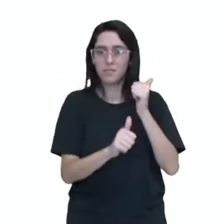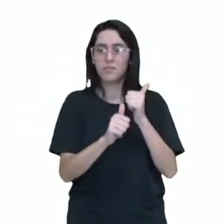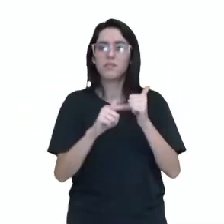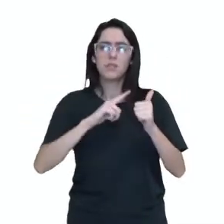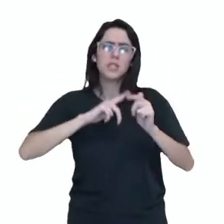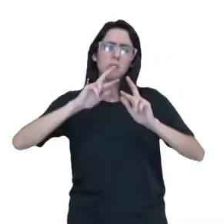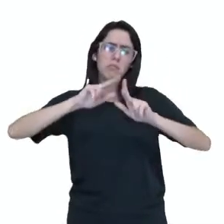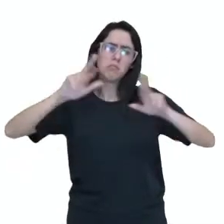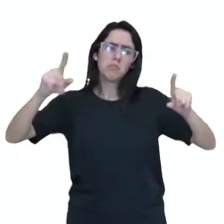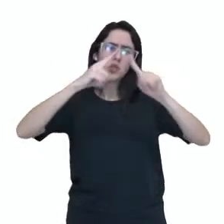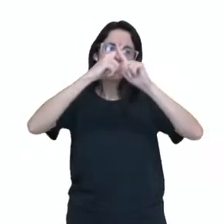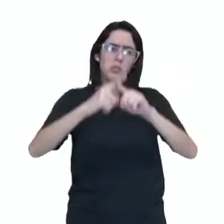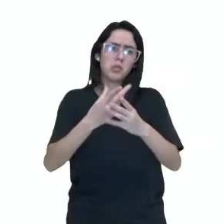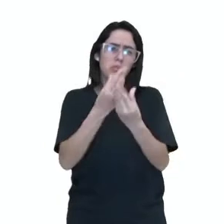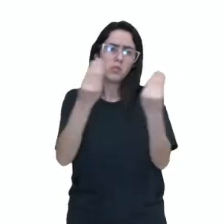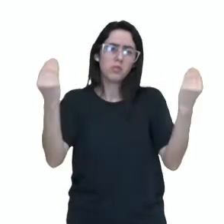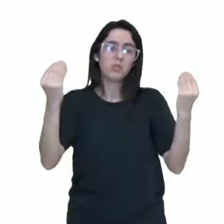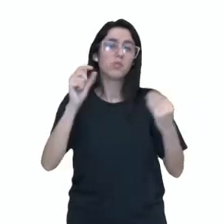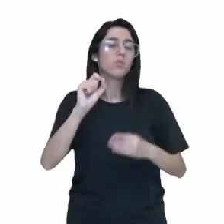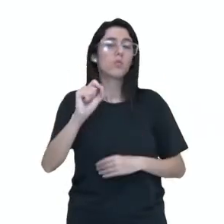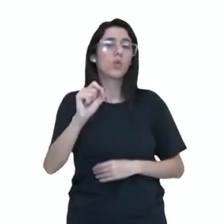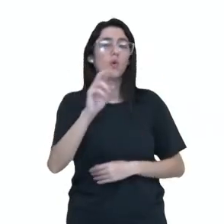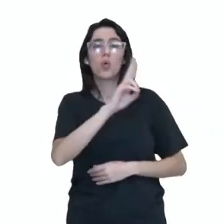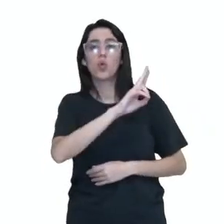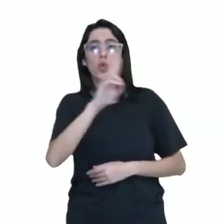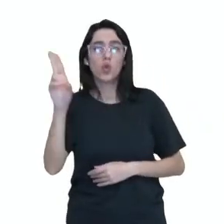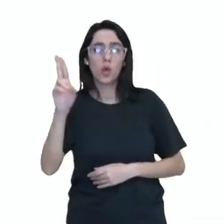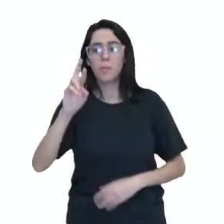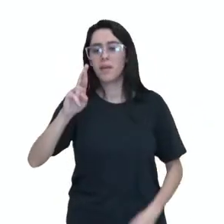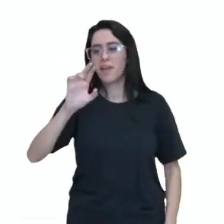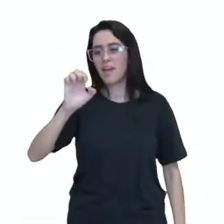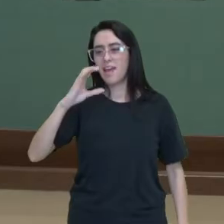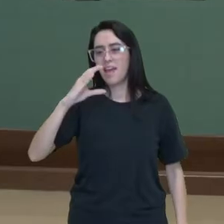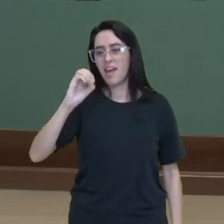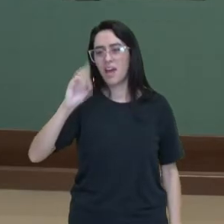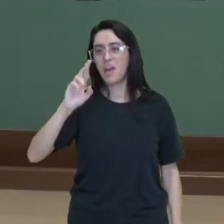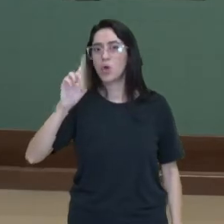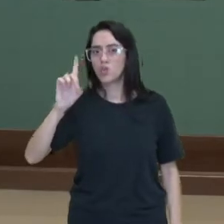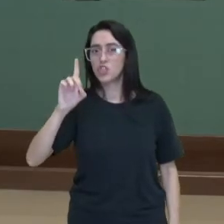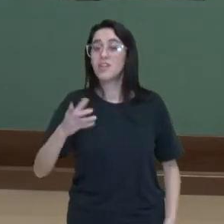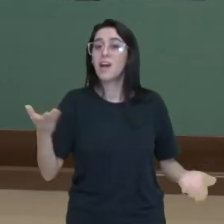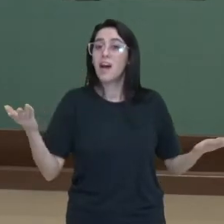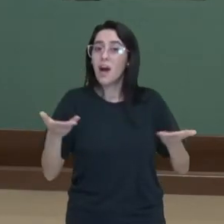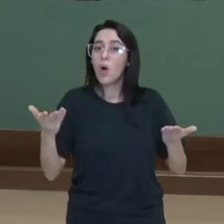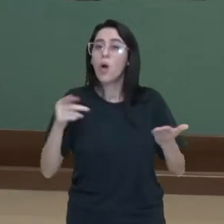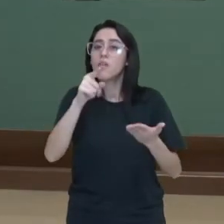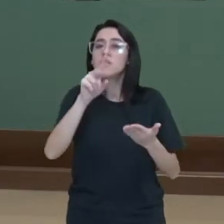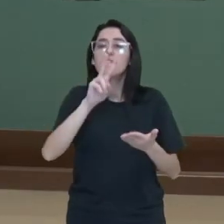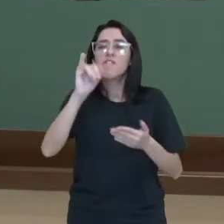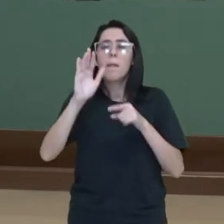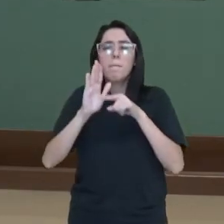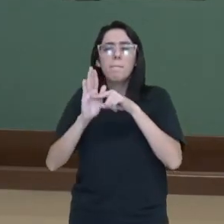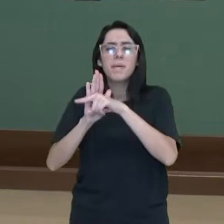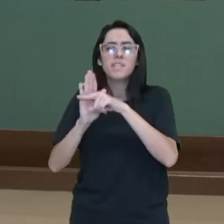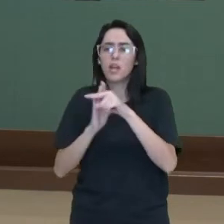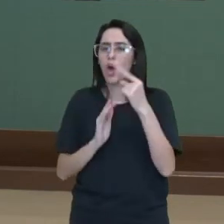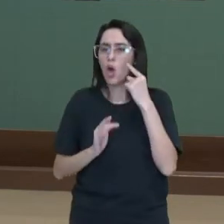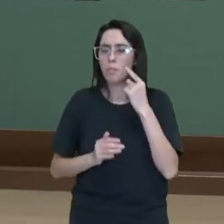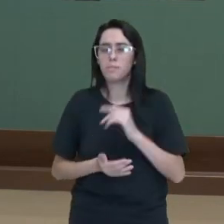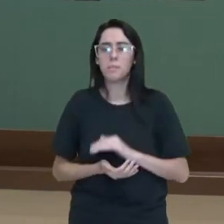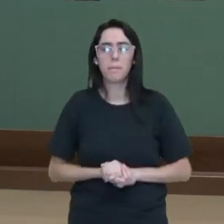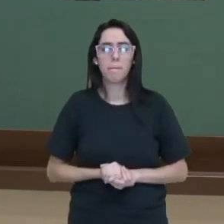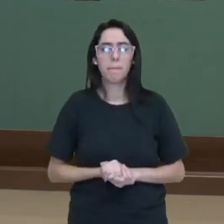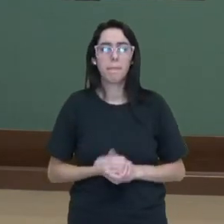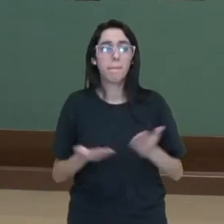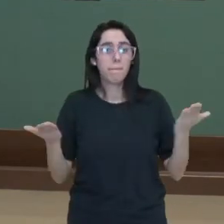diferentes competições são conhecidas como recordes. Então agora vocês vão fazer uma pesquisa, olha só, Vamos